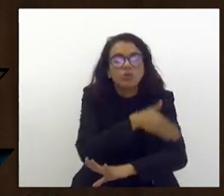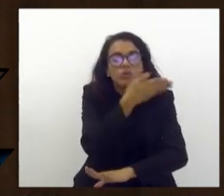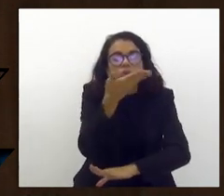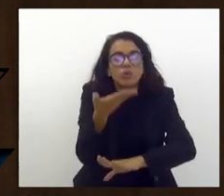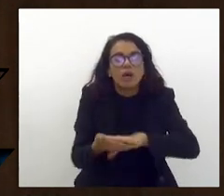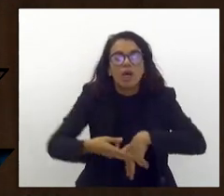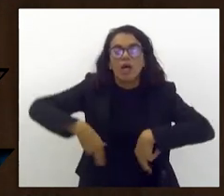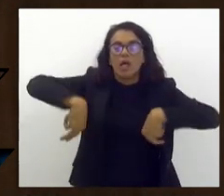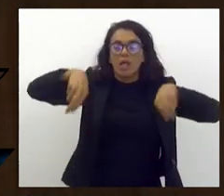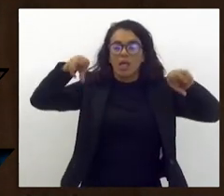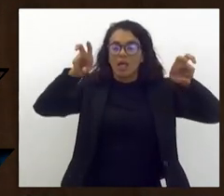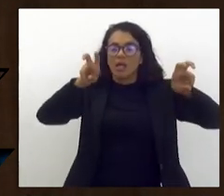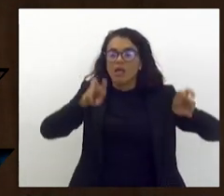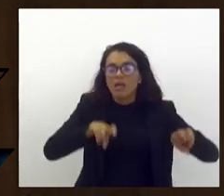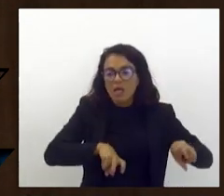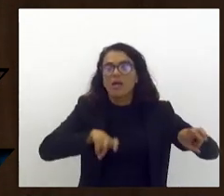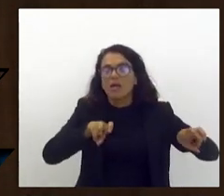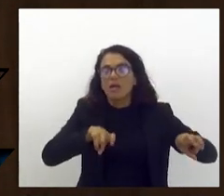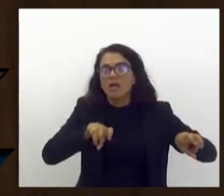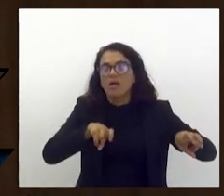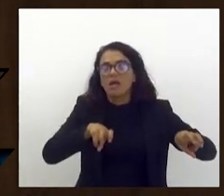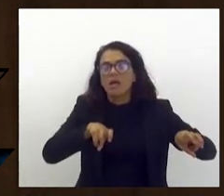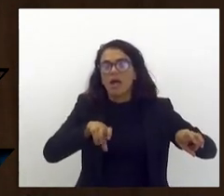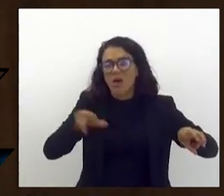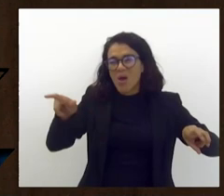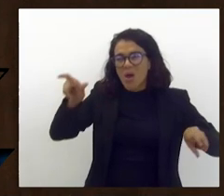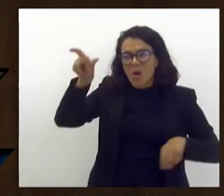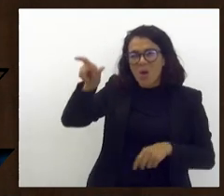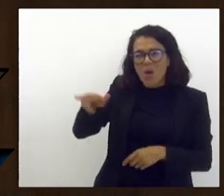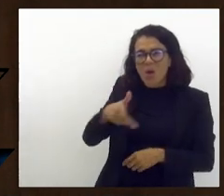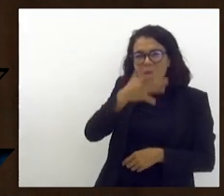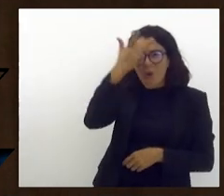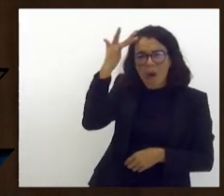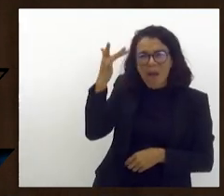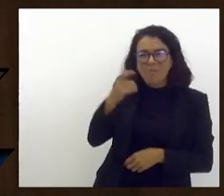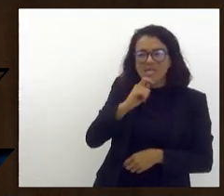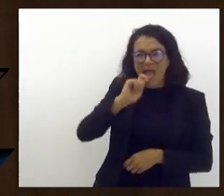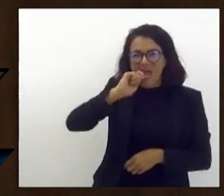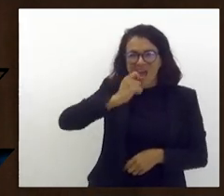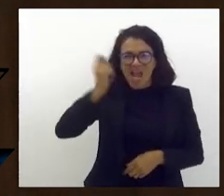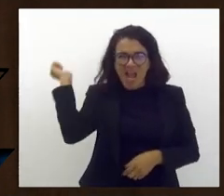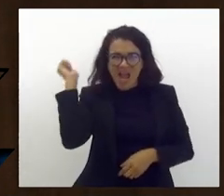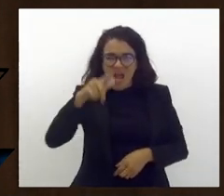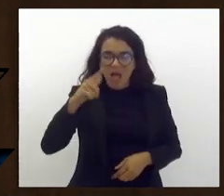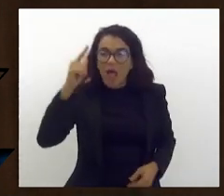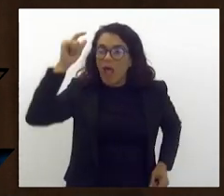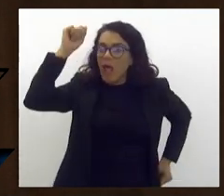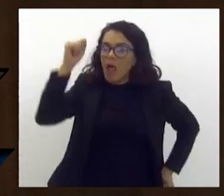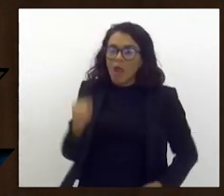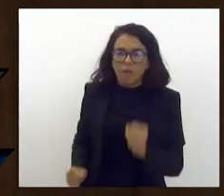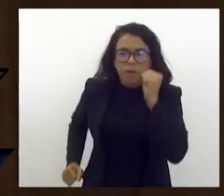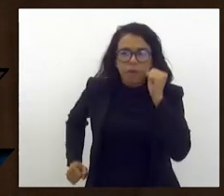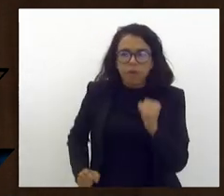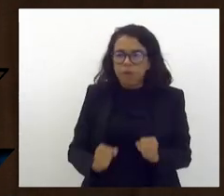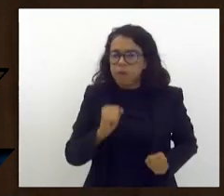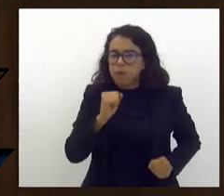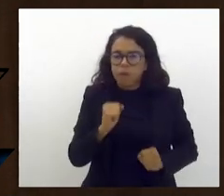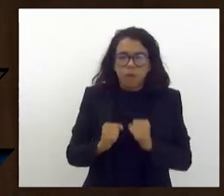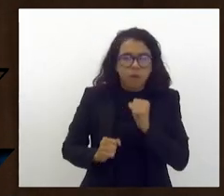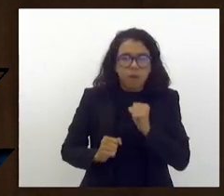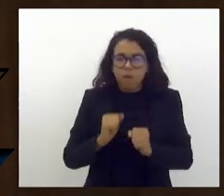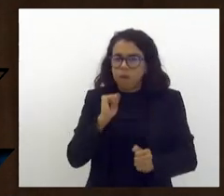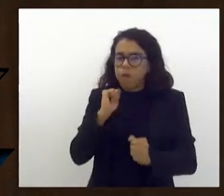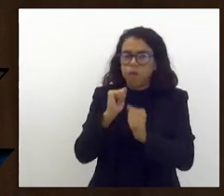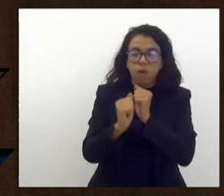exaustivo de tanto trabalhar, e aí você vê realmente como a que ponto eles